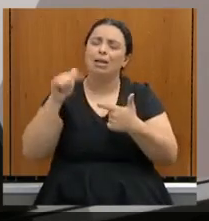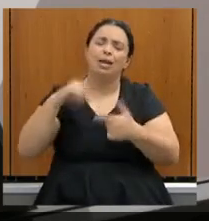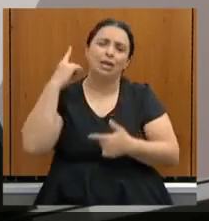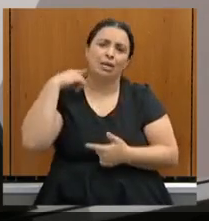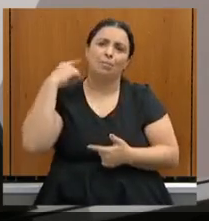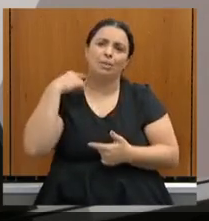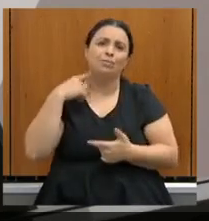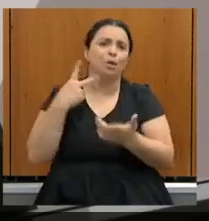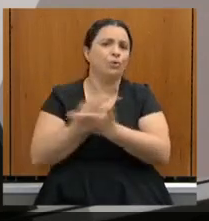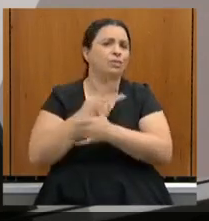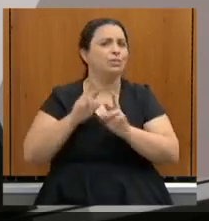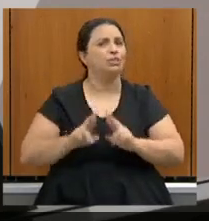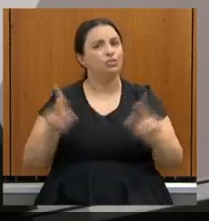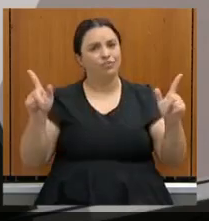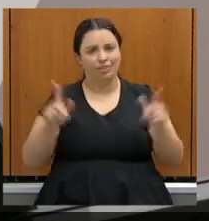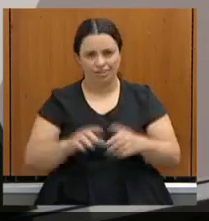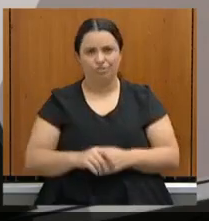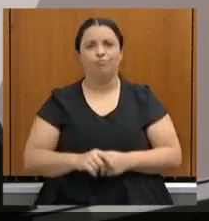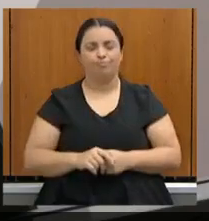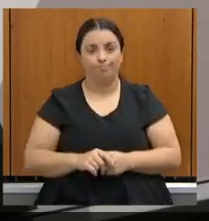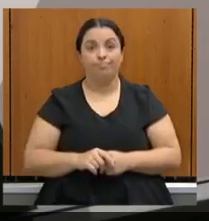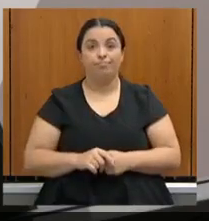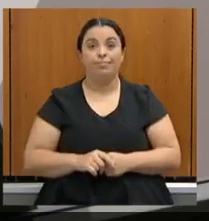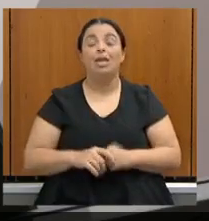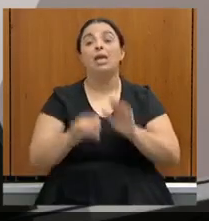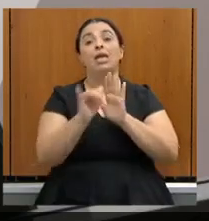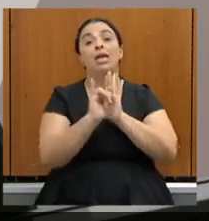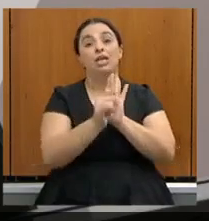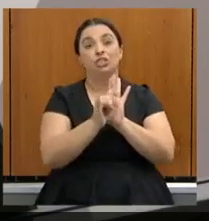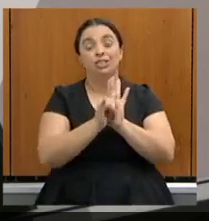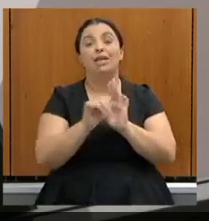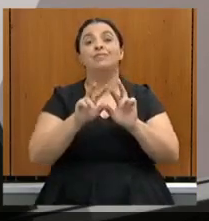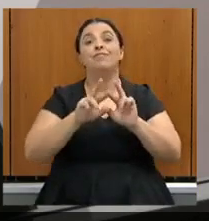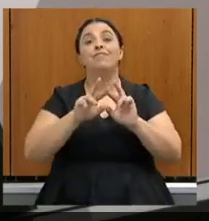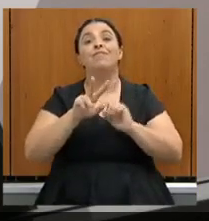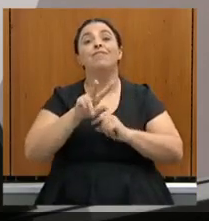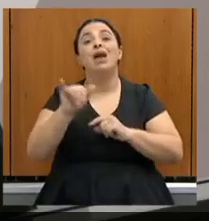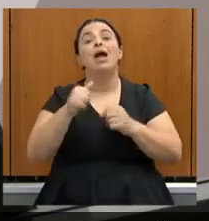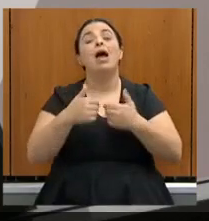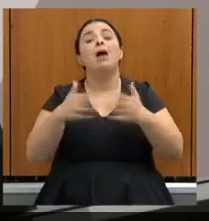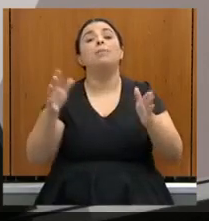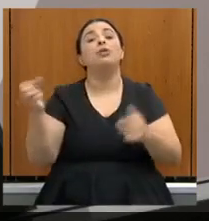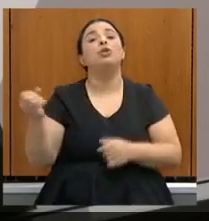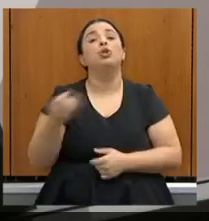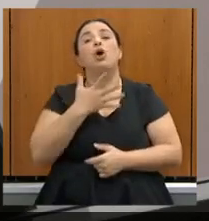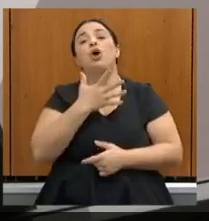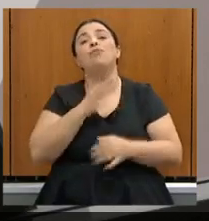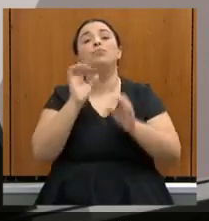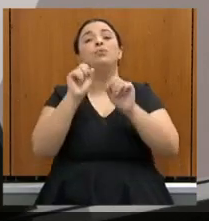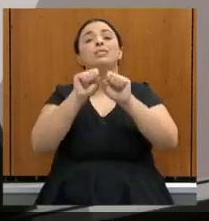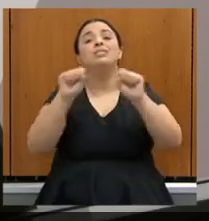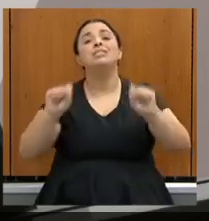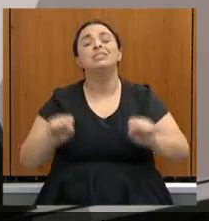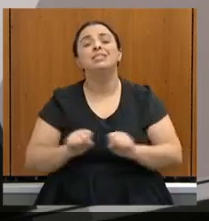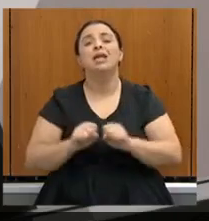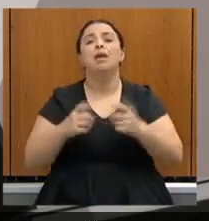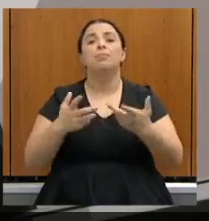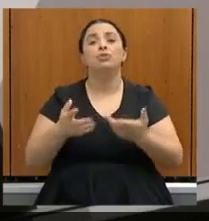Editais, nós vamos soltar editais também para os sistemas municipais de cultura, para organizar,